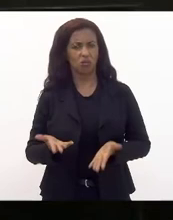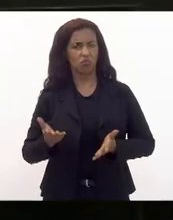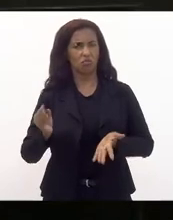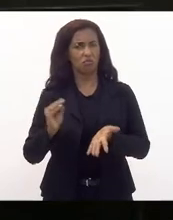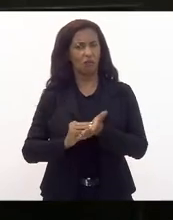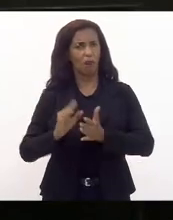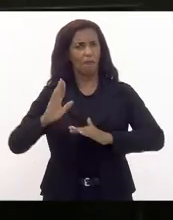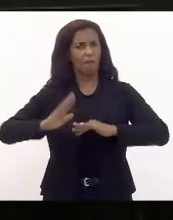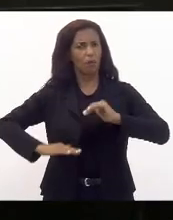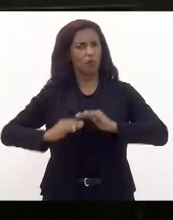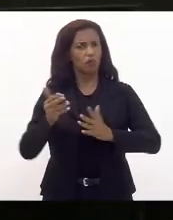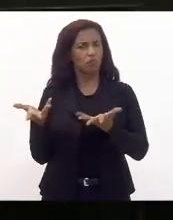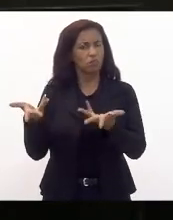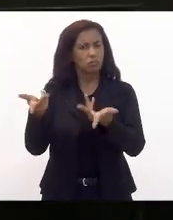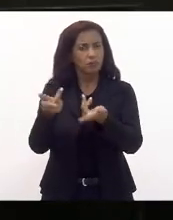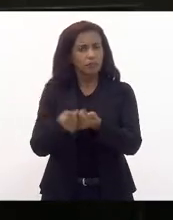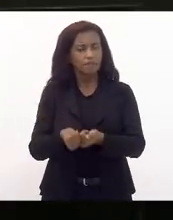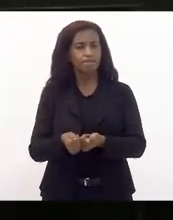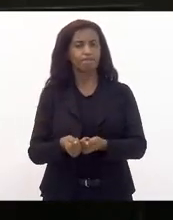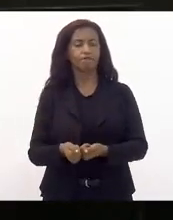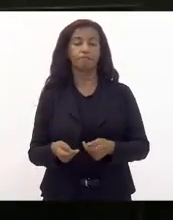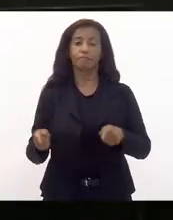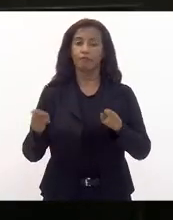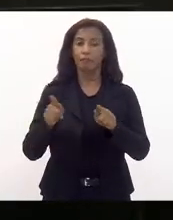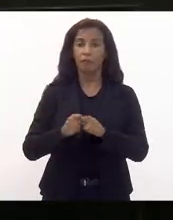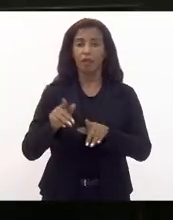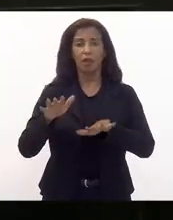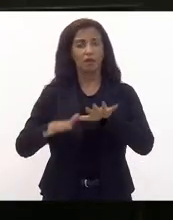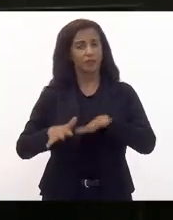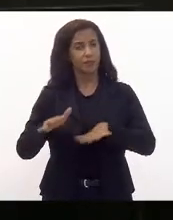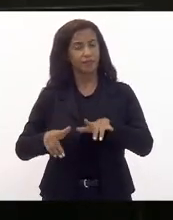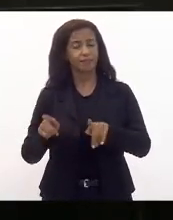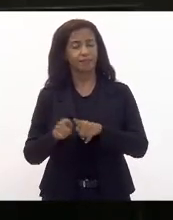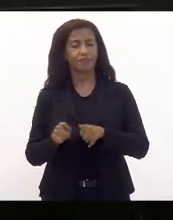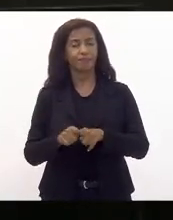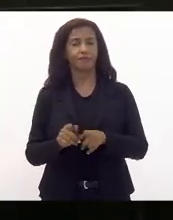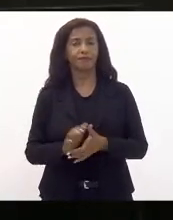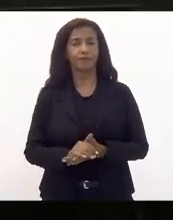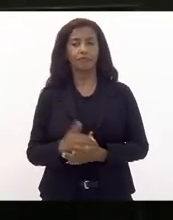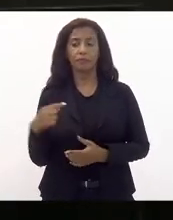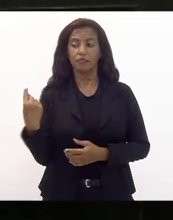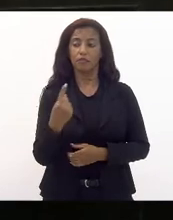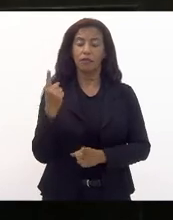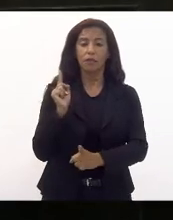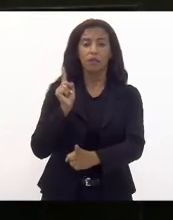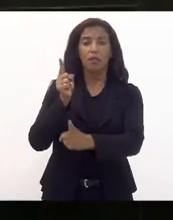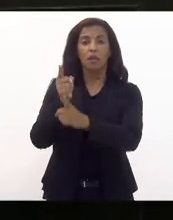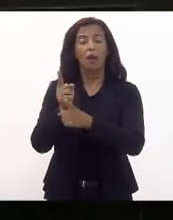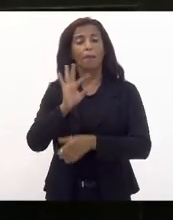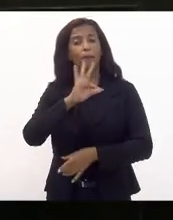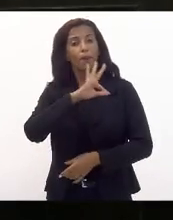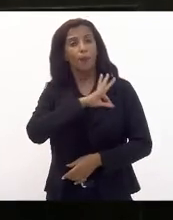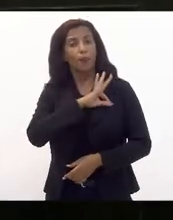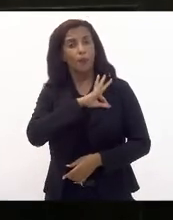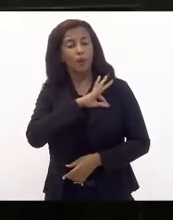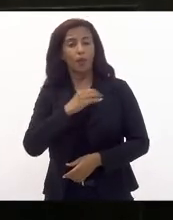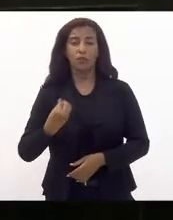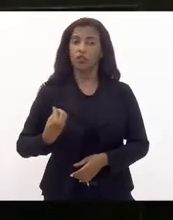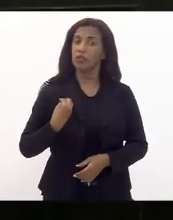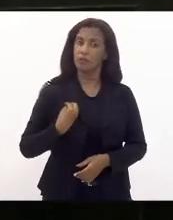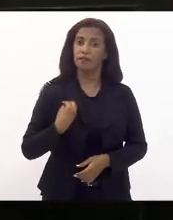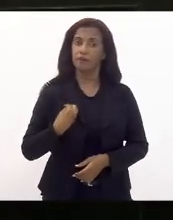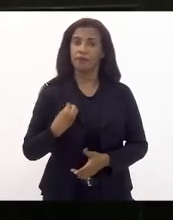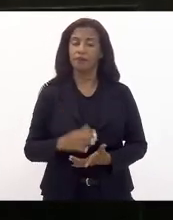uma profissão tão brilhante e por muita das vezes Deputado a tia Ju mas encontramos policiais que